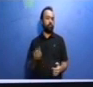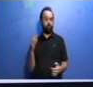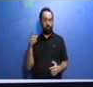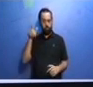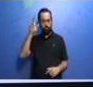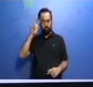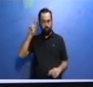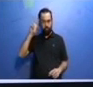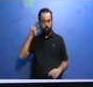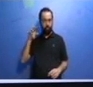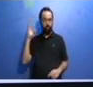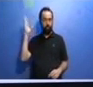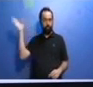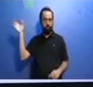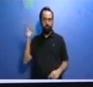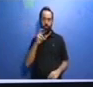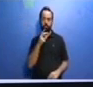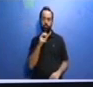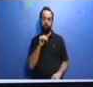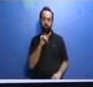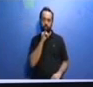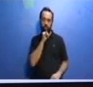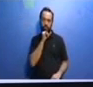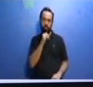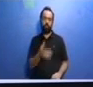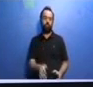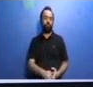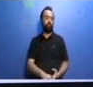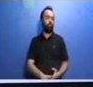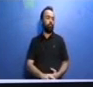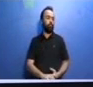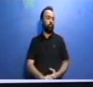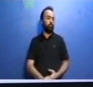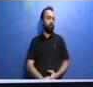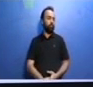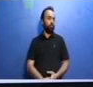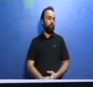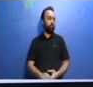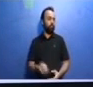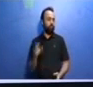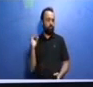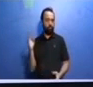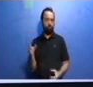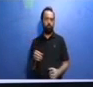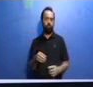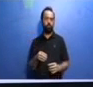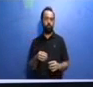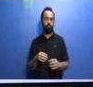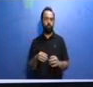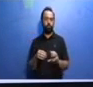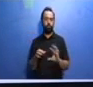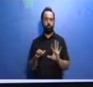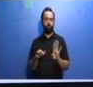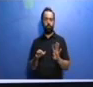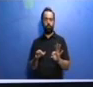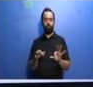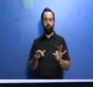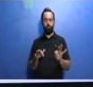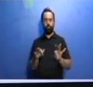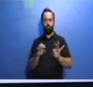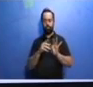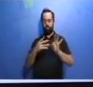Para recordarmos os exemplos que nós usamos na nossa aula anterior, nós temos aí uma fruta em decomposição que mudou a